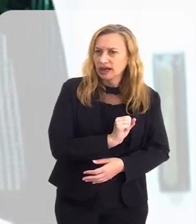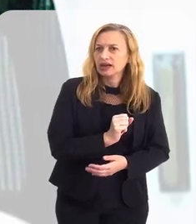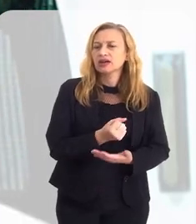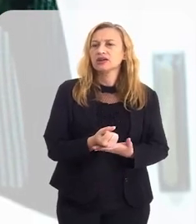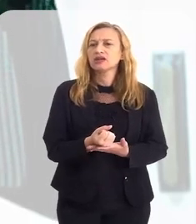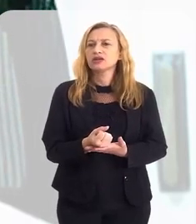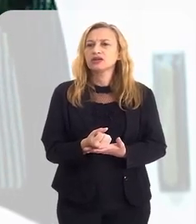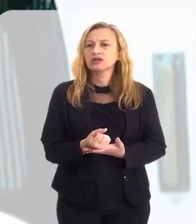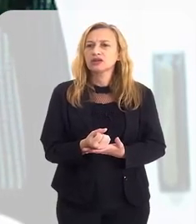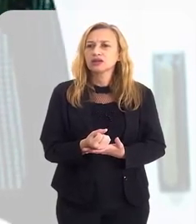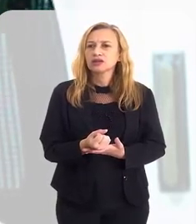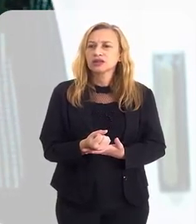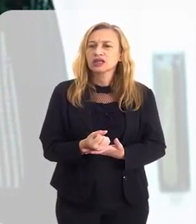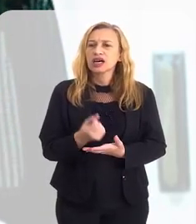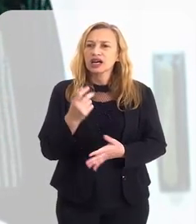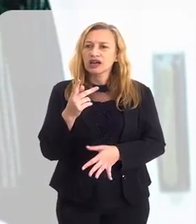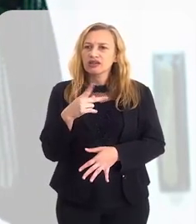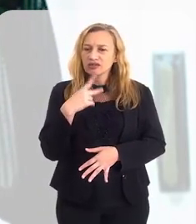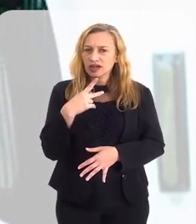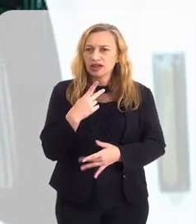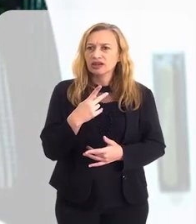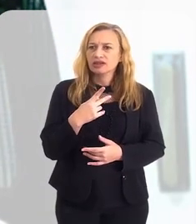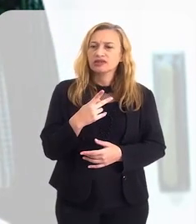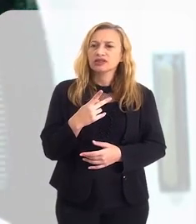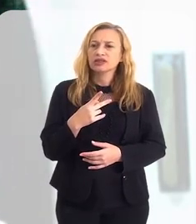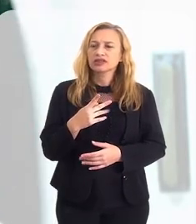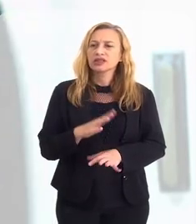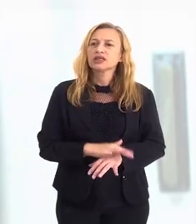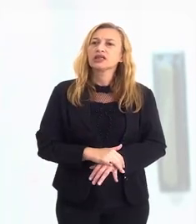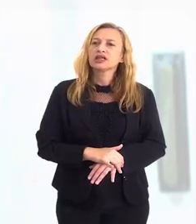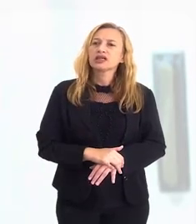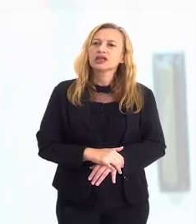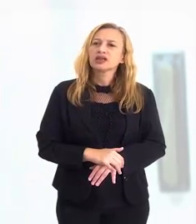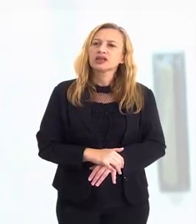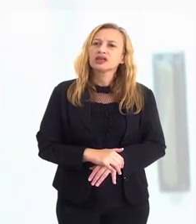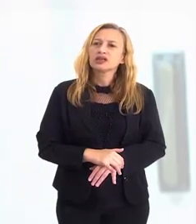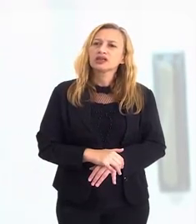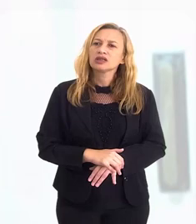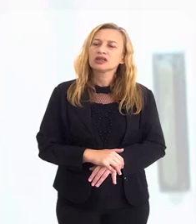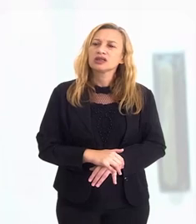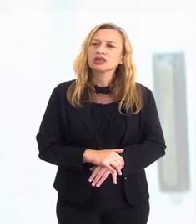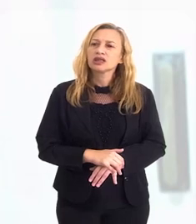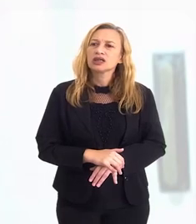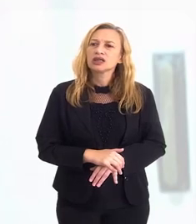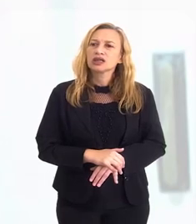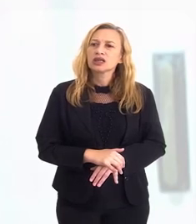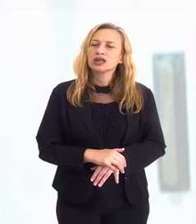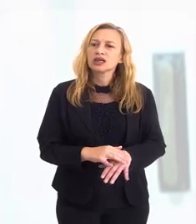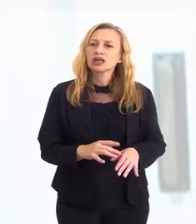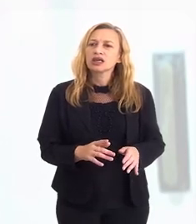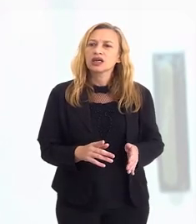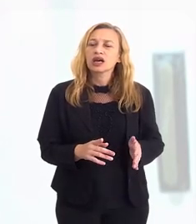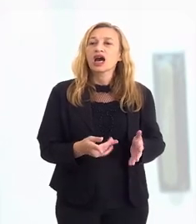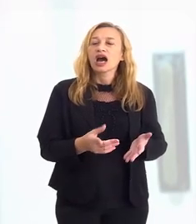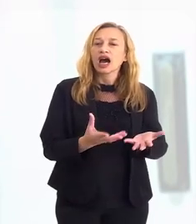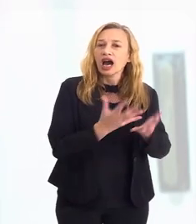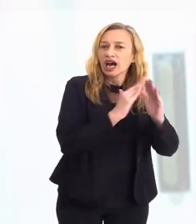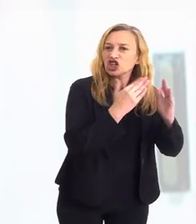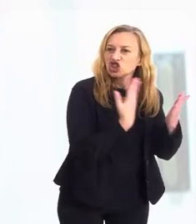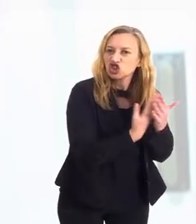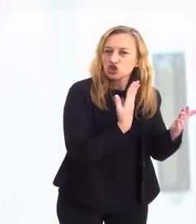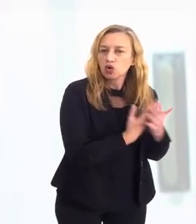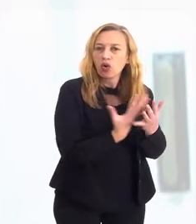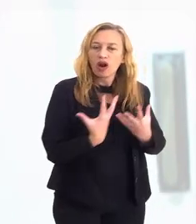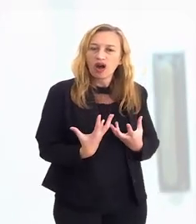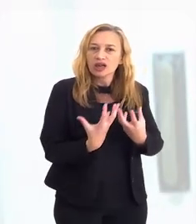ela atribuía parte desse êxito da escolarização do meu tio à escola. A escola foi muito acolhedora,